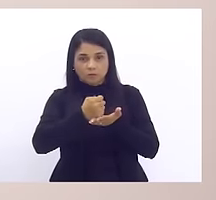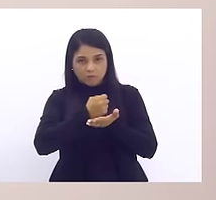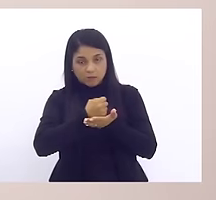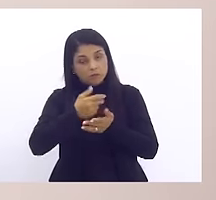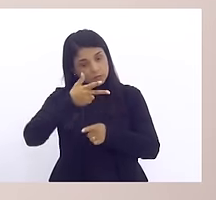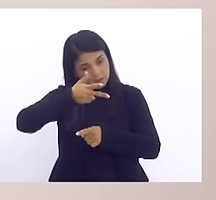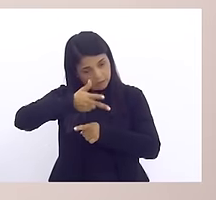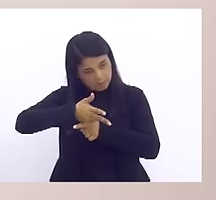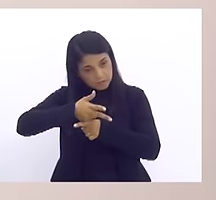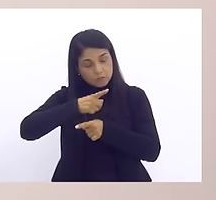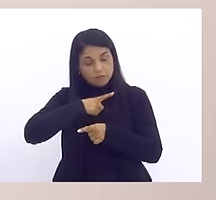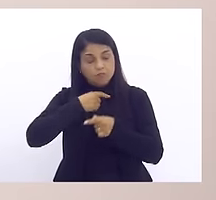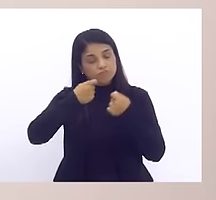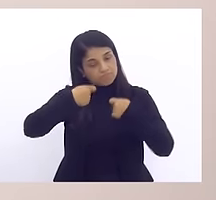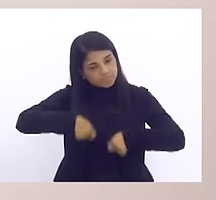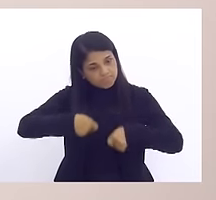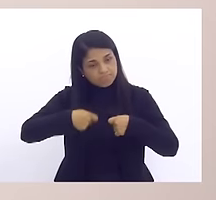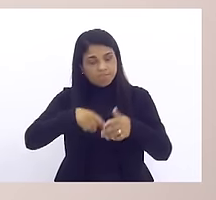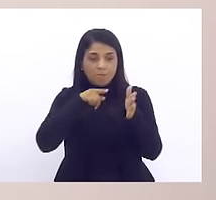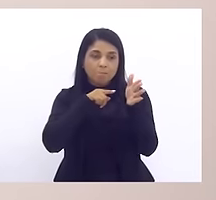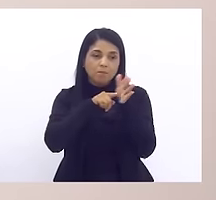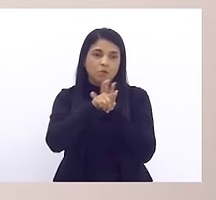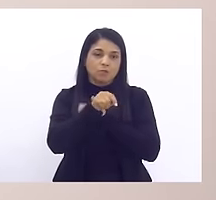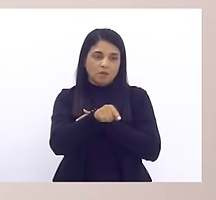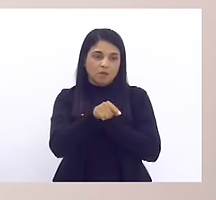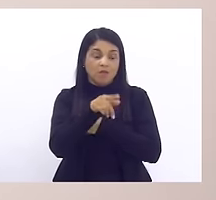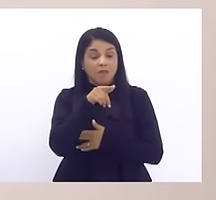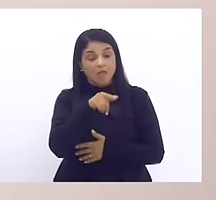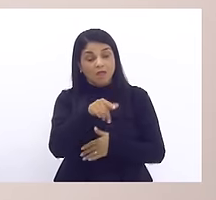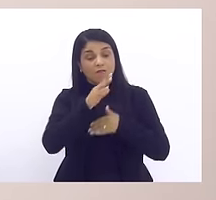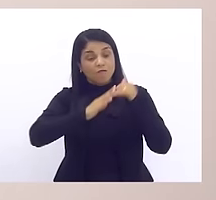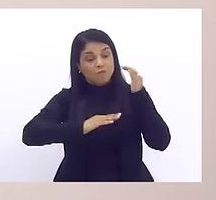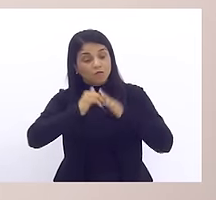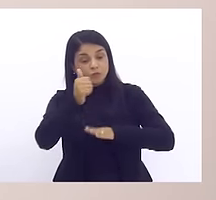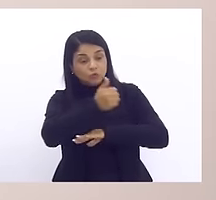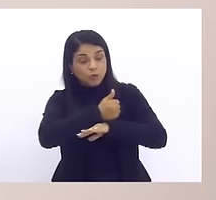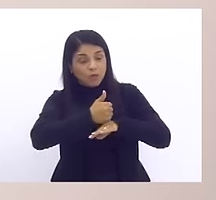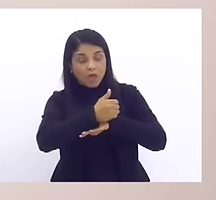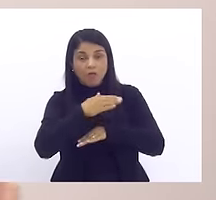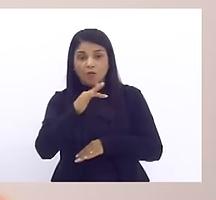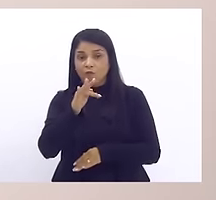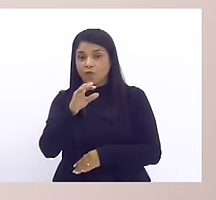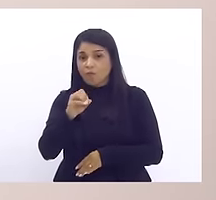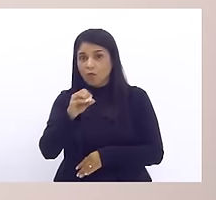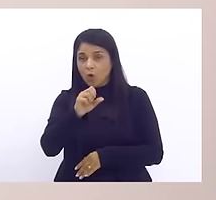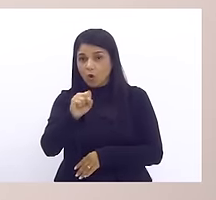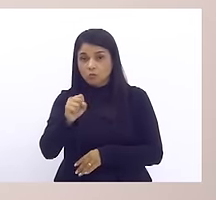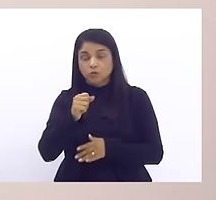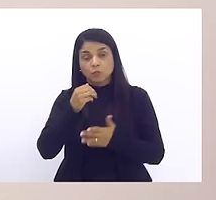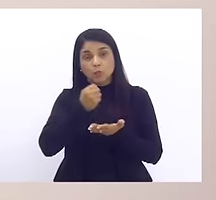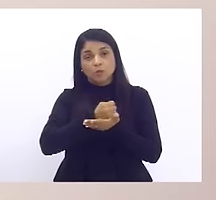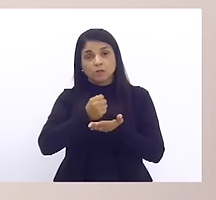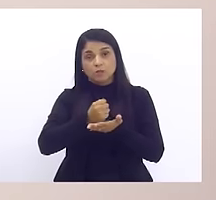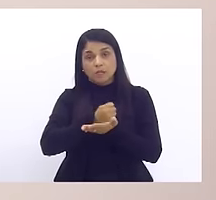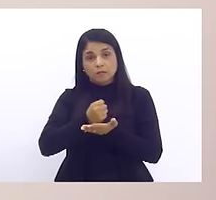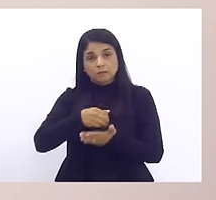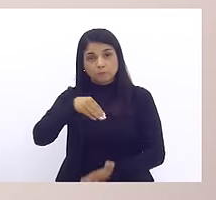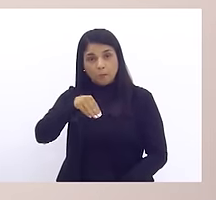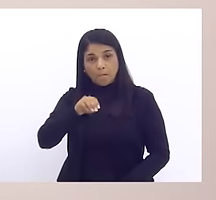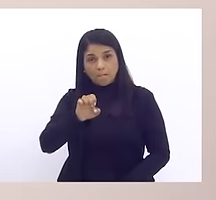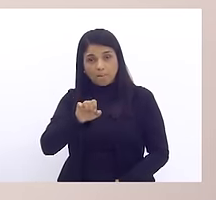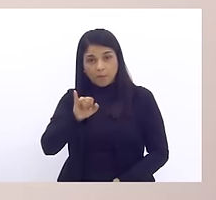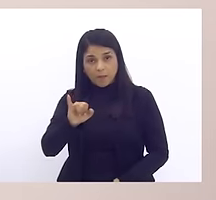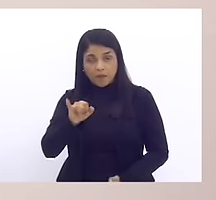por isso que eu fiz questão de perguntar ele era funcionário da Fox trabalhando com a roupa da pl contratado por meio eu tenho isso tudo gravado